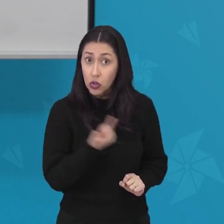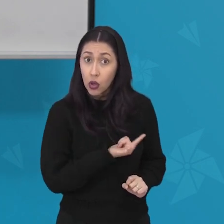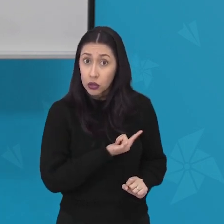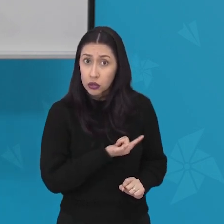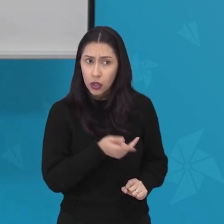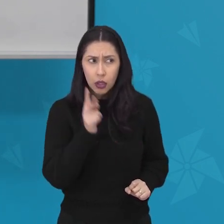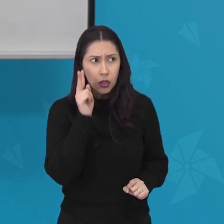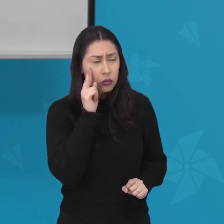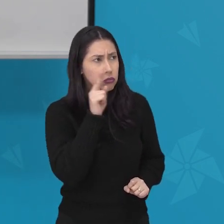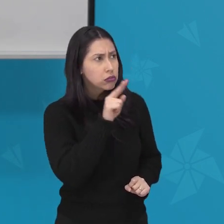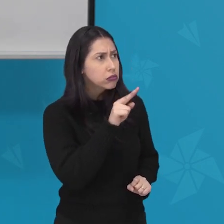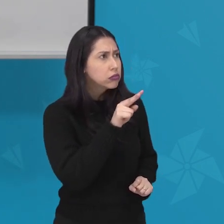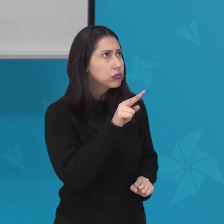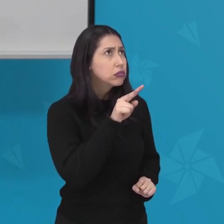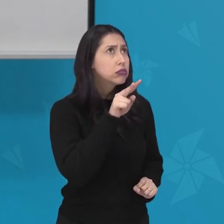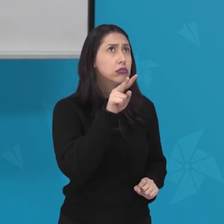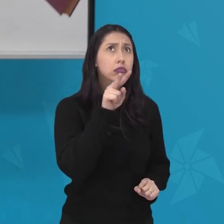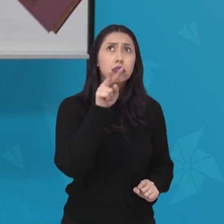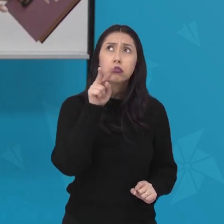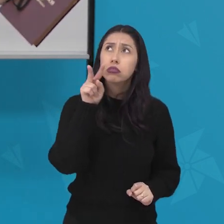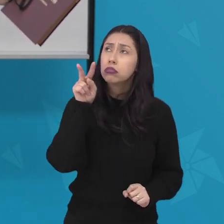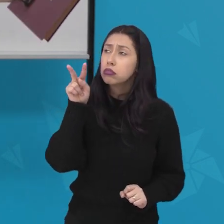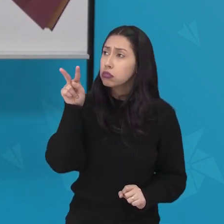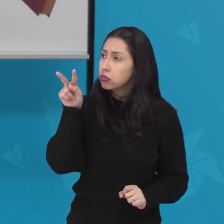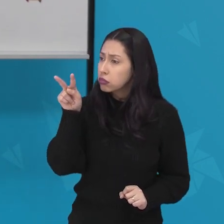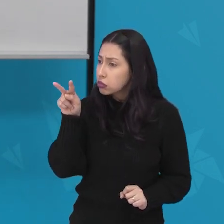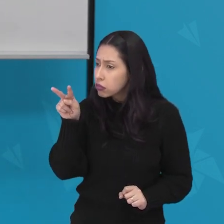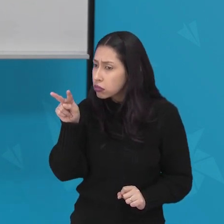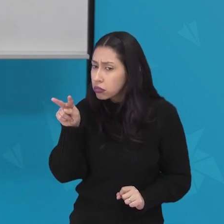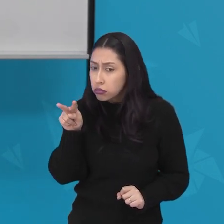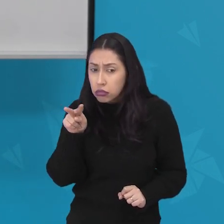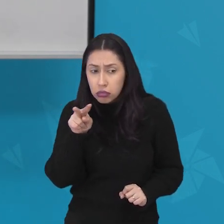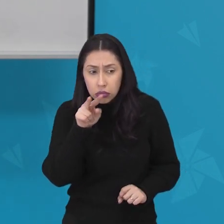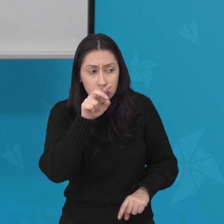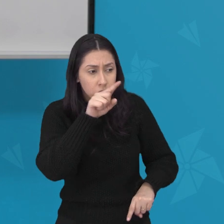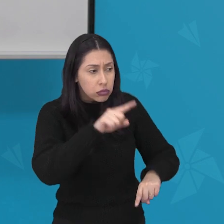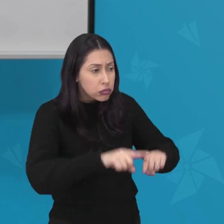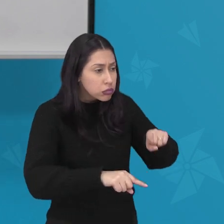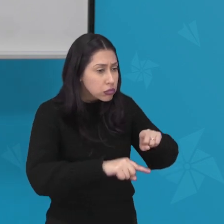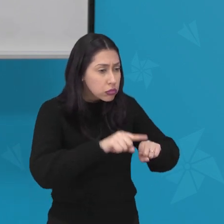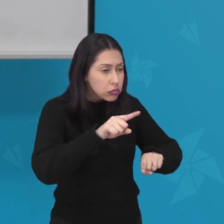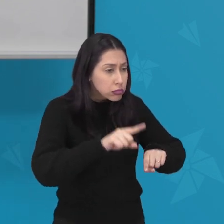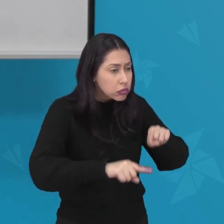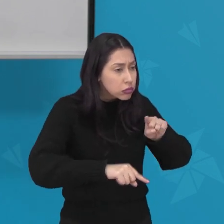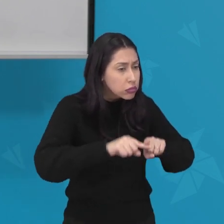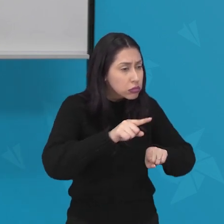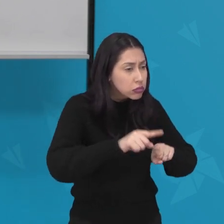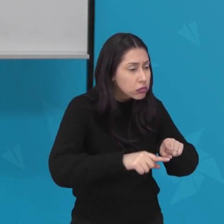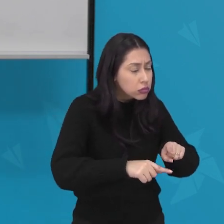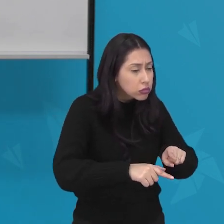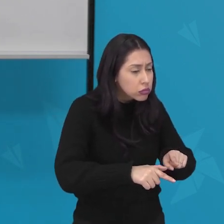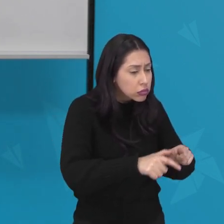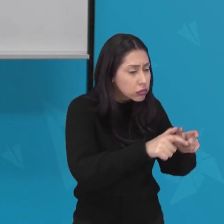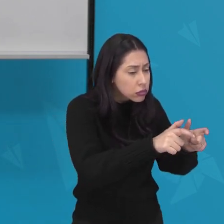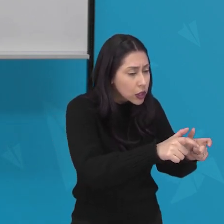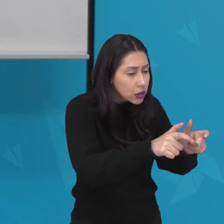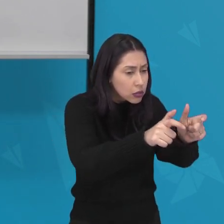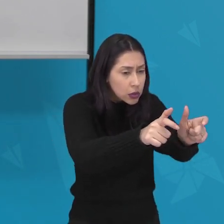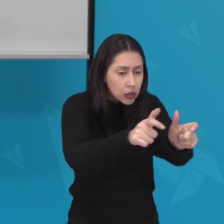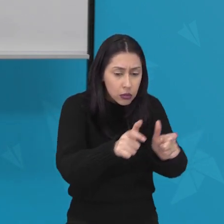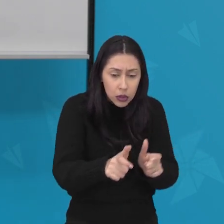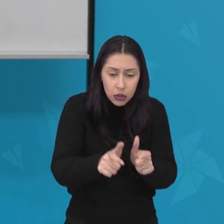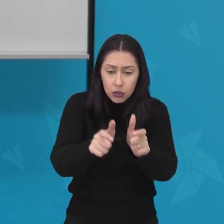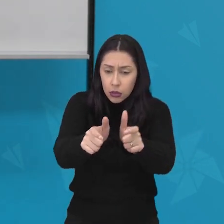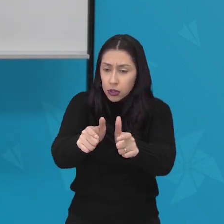nós olhamos ao redor do mundo, os objetos que estão distribuídos à